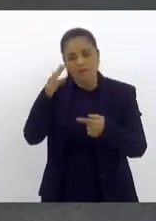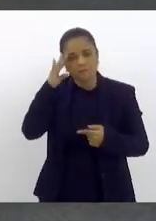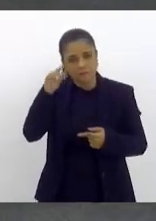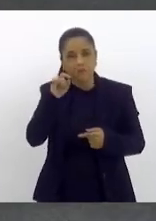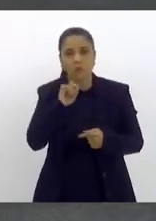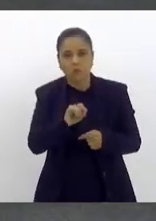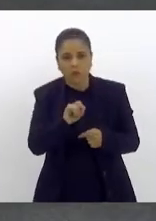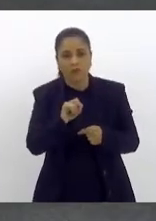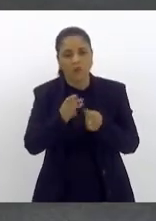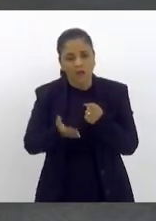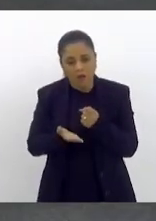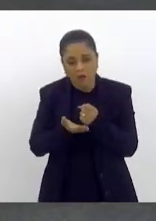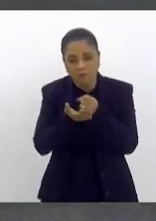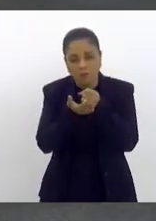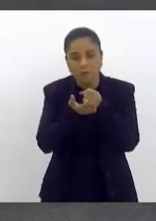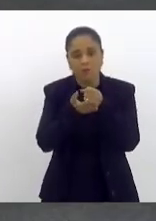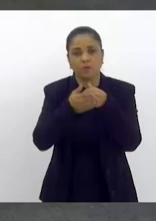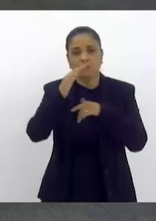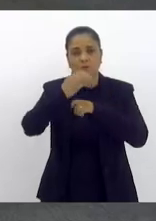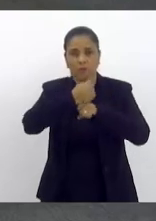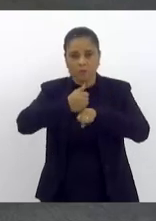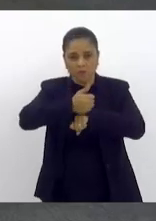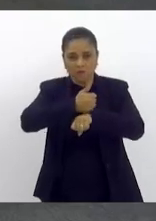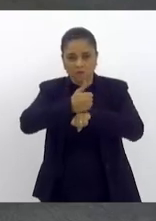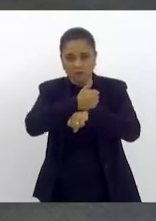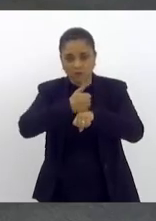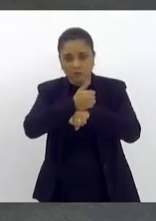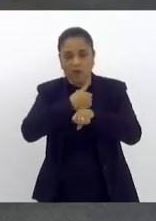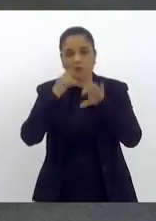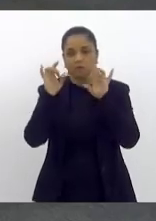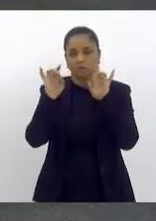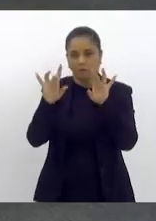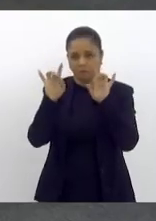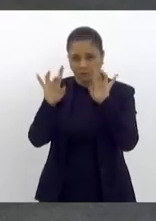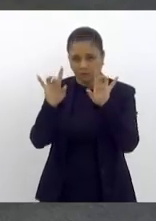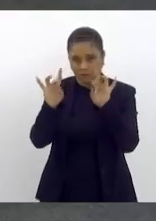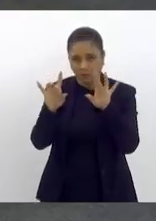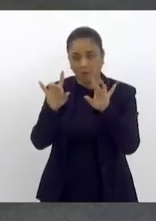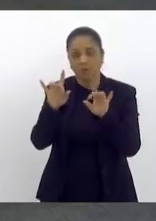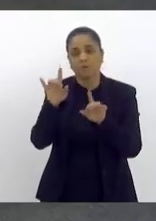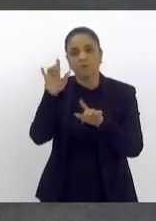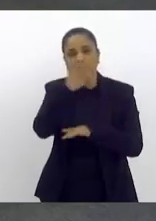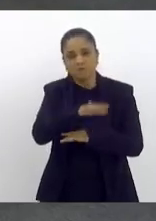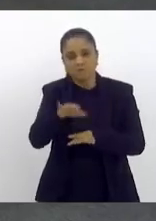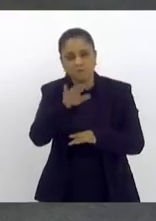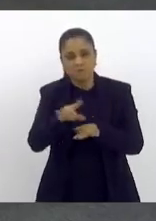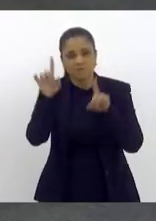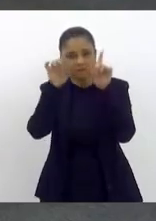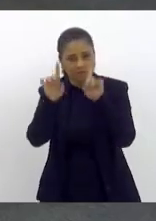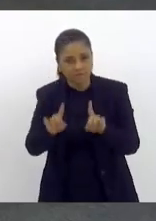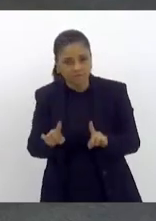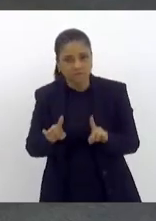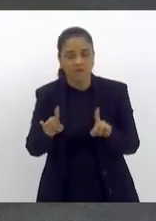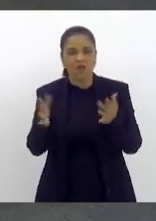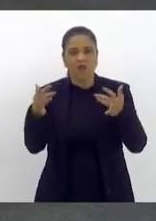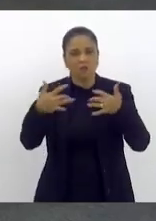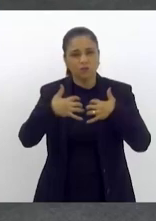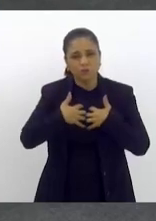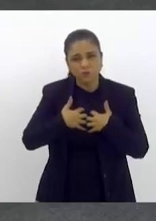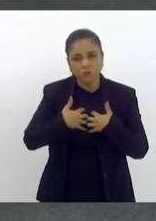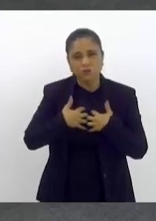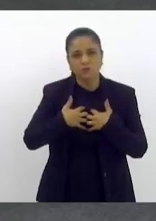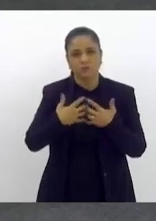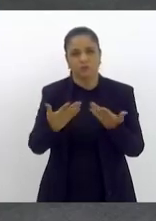de apoio especializado para as crianças com deficiência, né, com autismo,